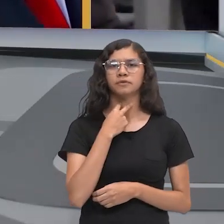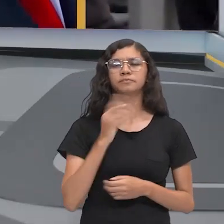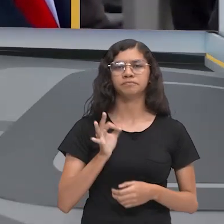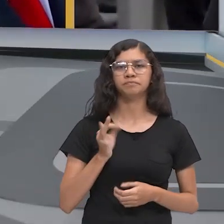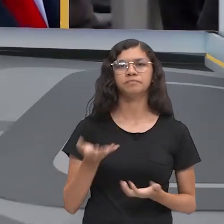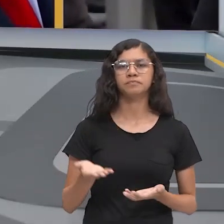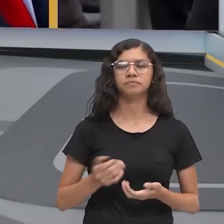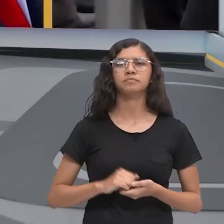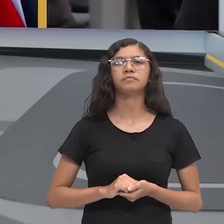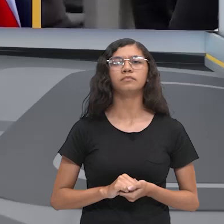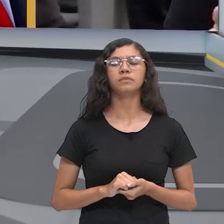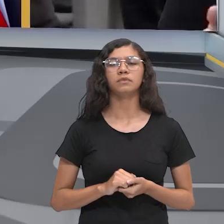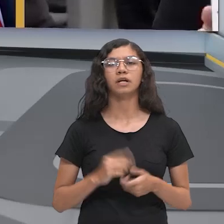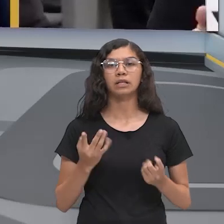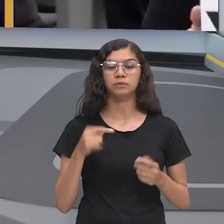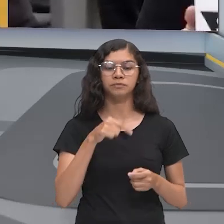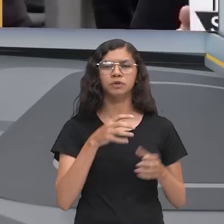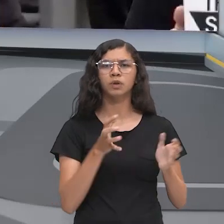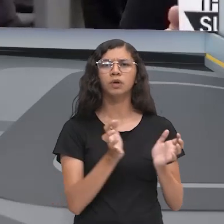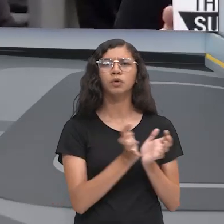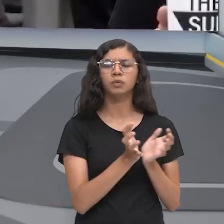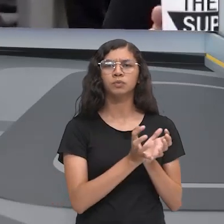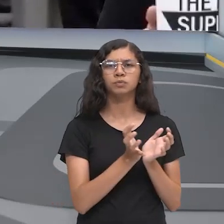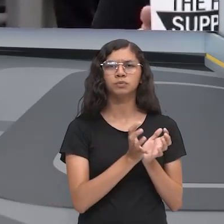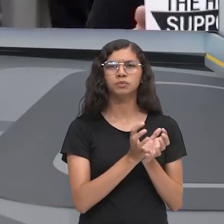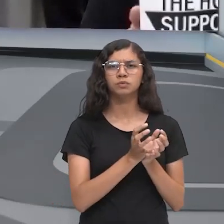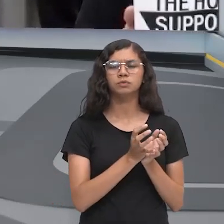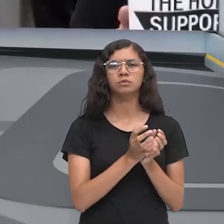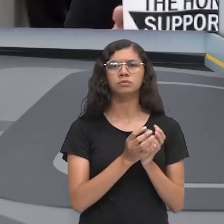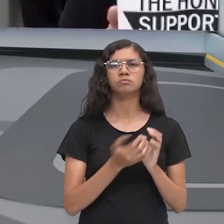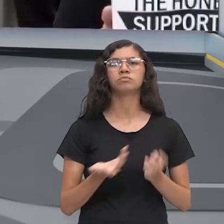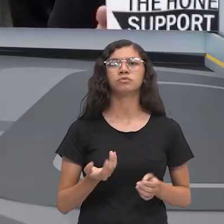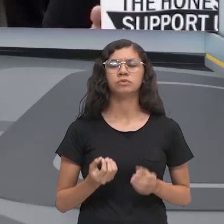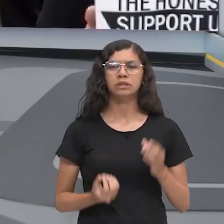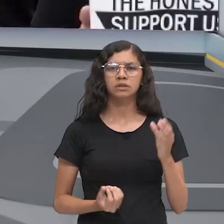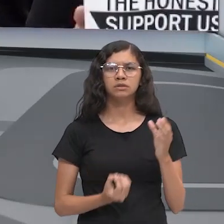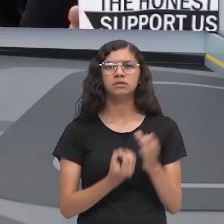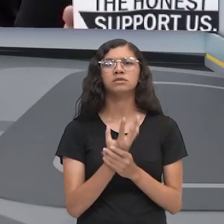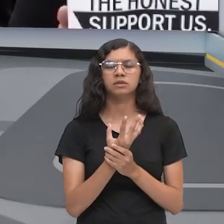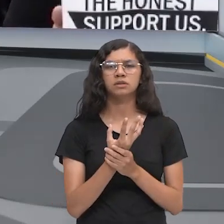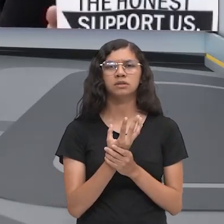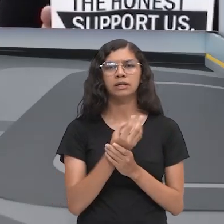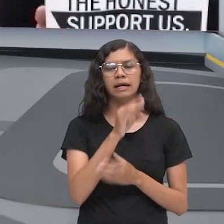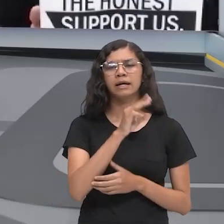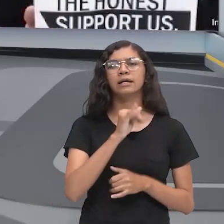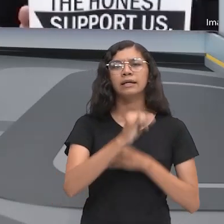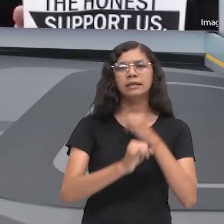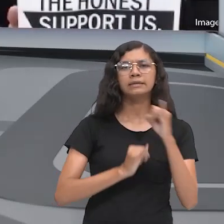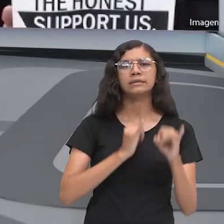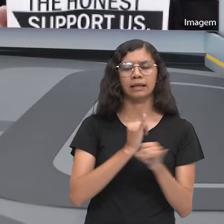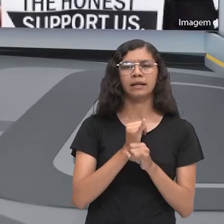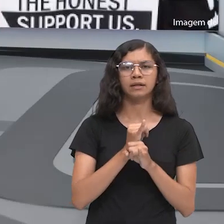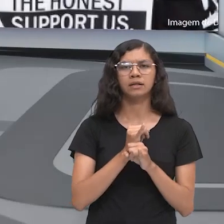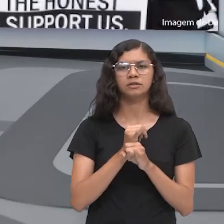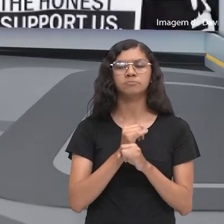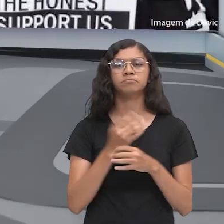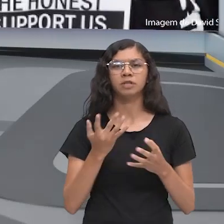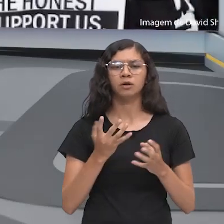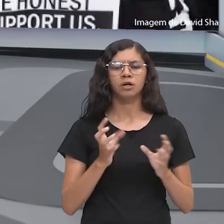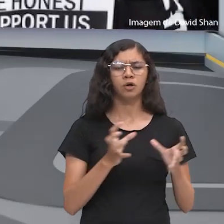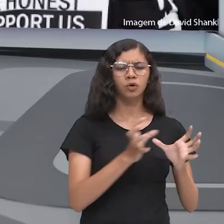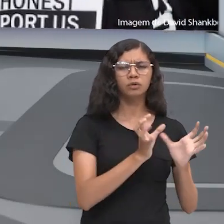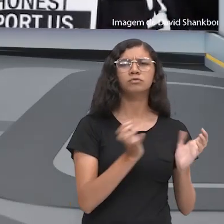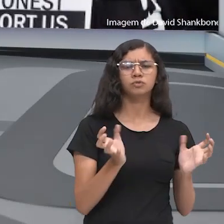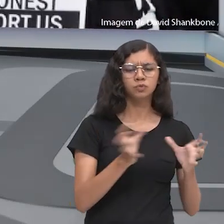o Anonymous surgiu em um fórum da internet chamado 4chan. E reúne hackers